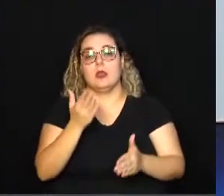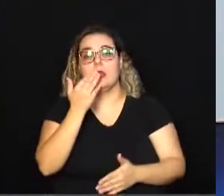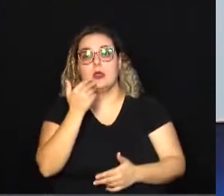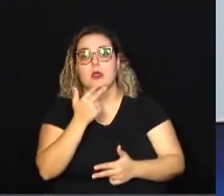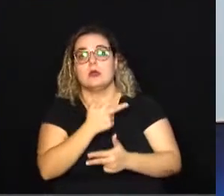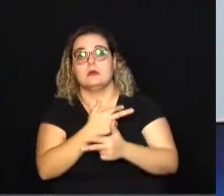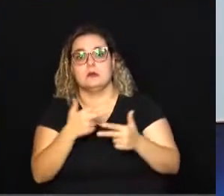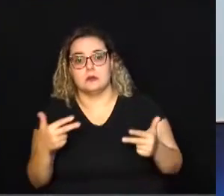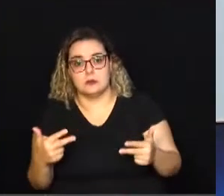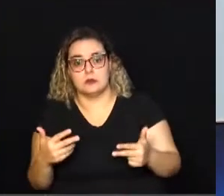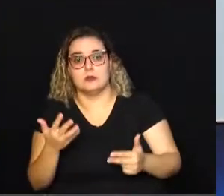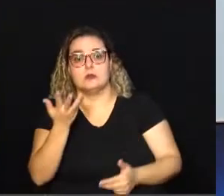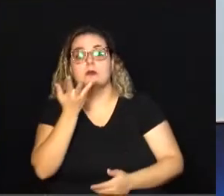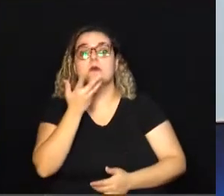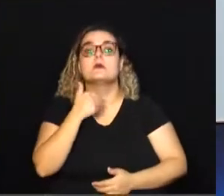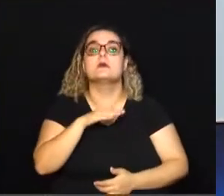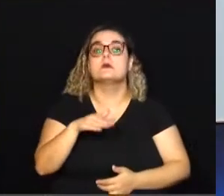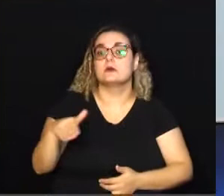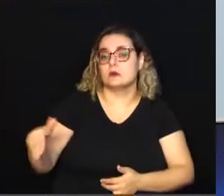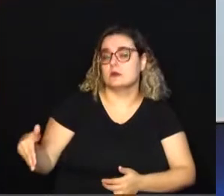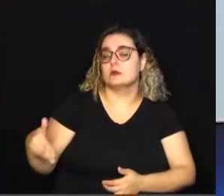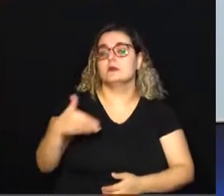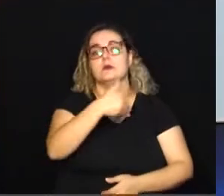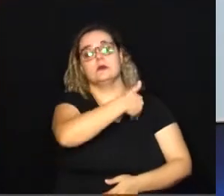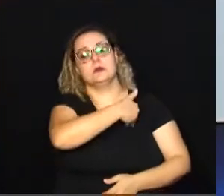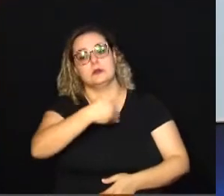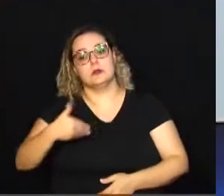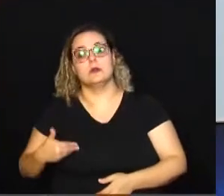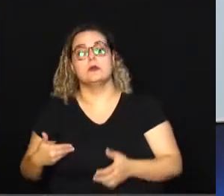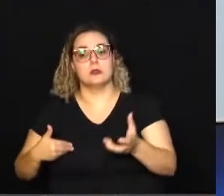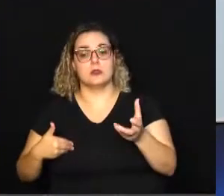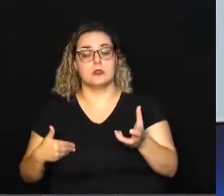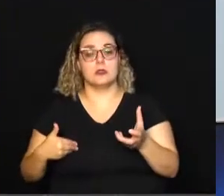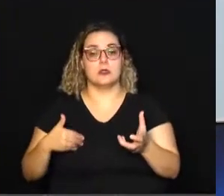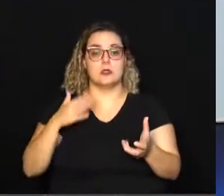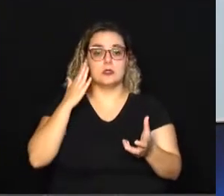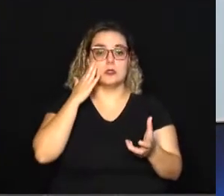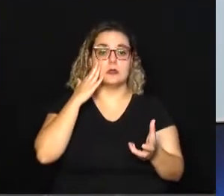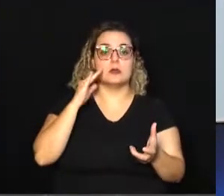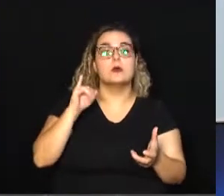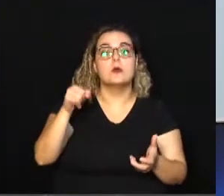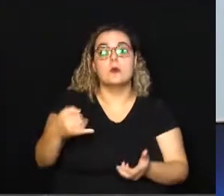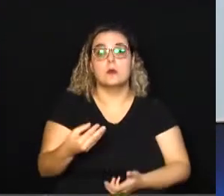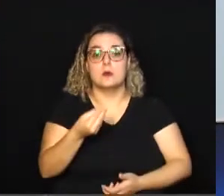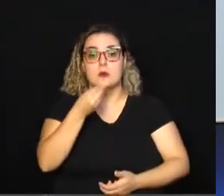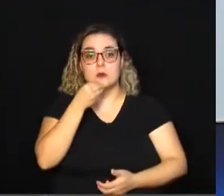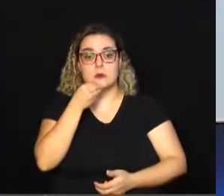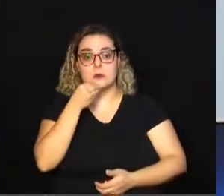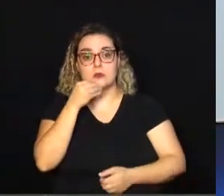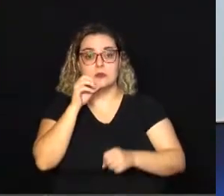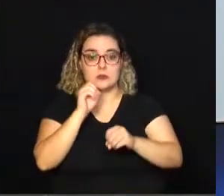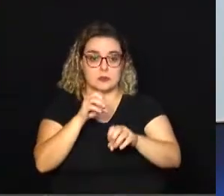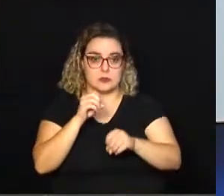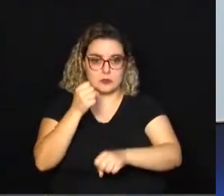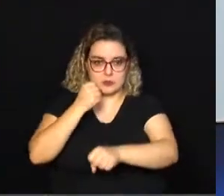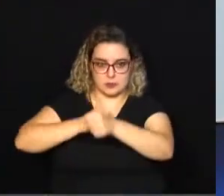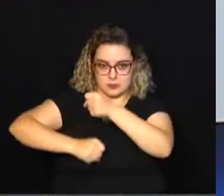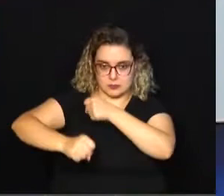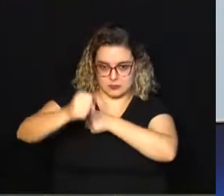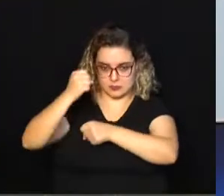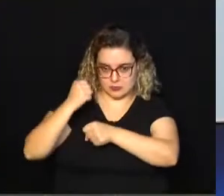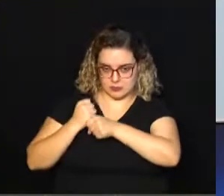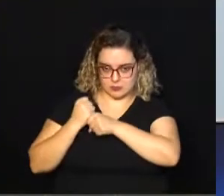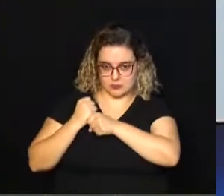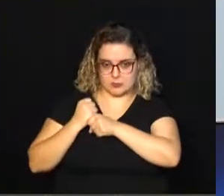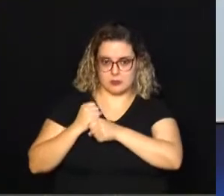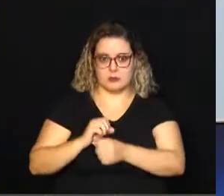das crianças da educação pública e ela quer saber o aproveitamento de ensino das crianças no ano passado.